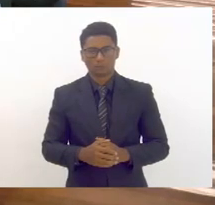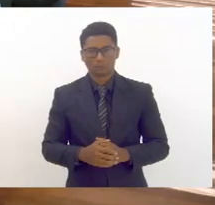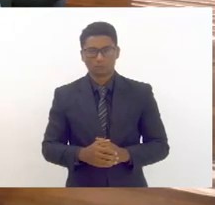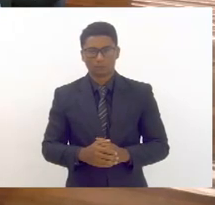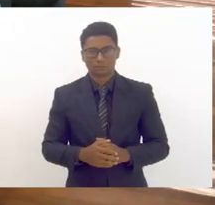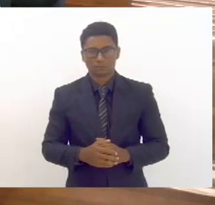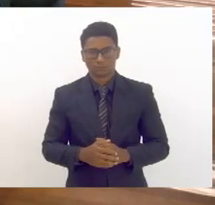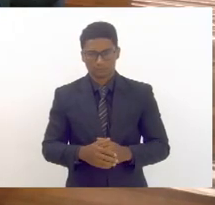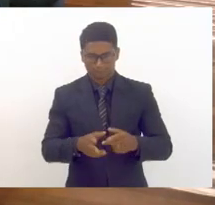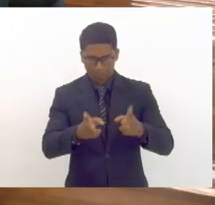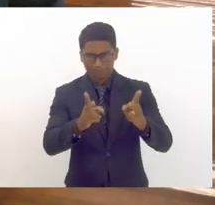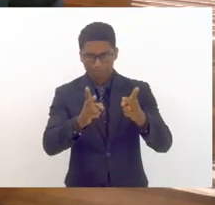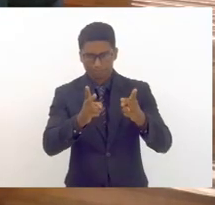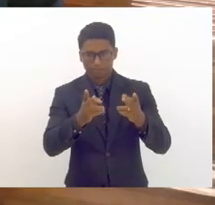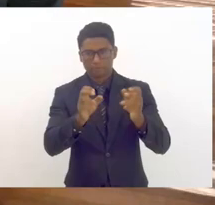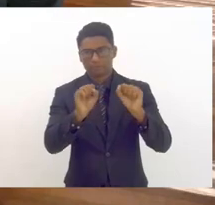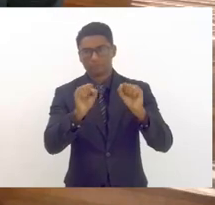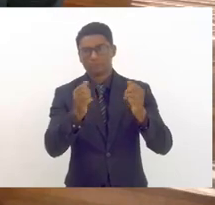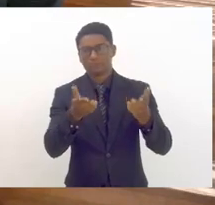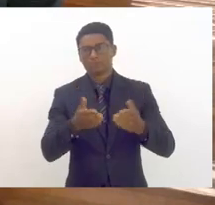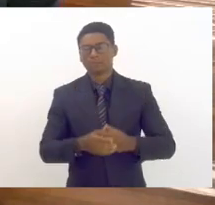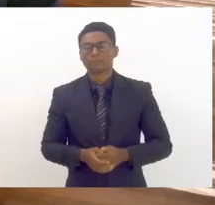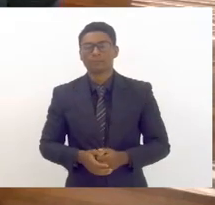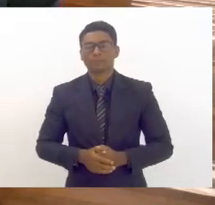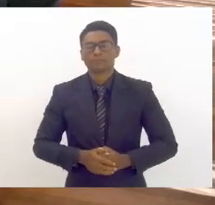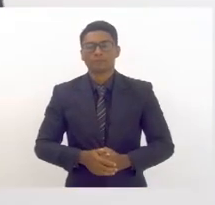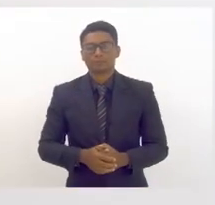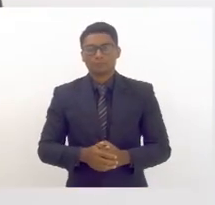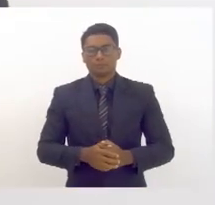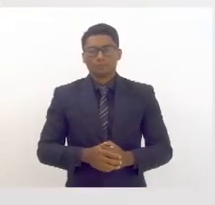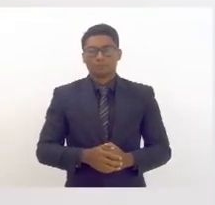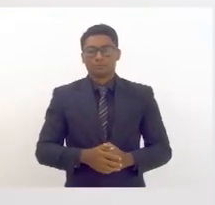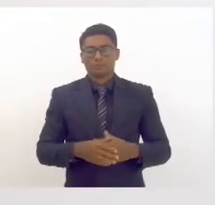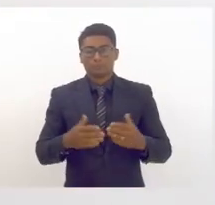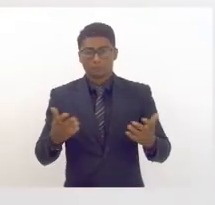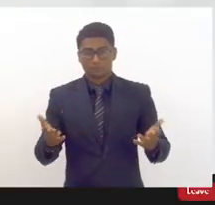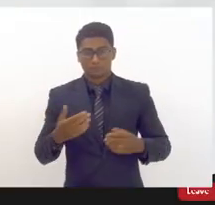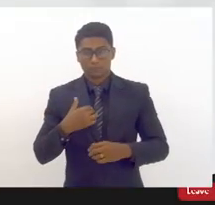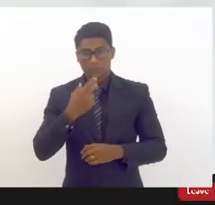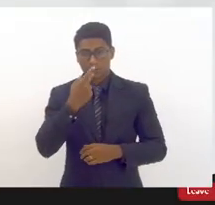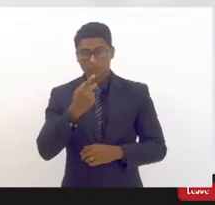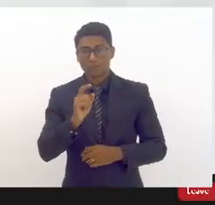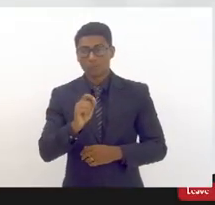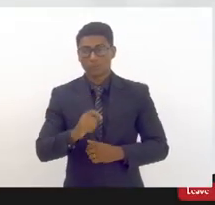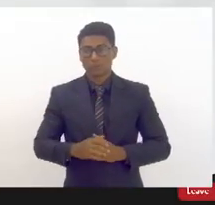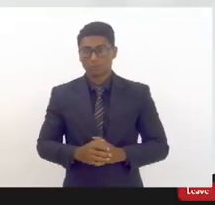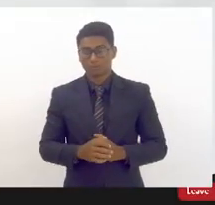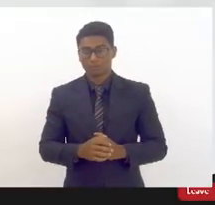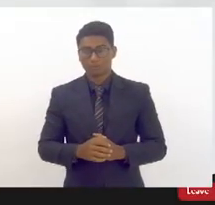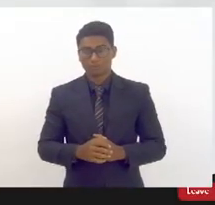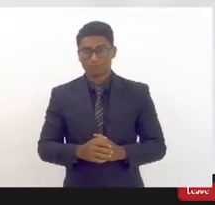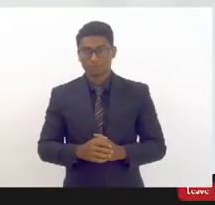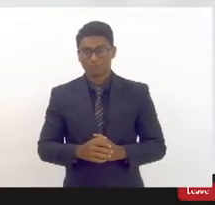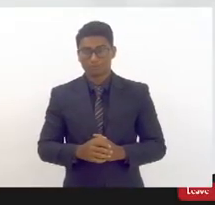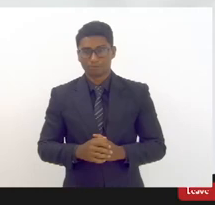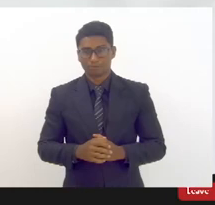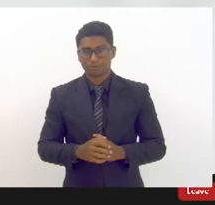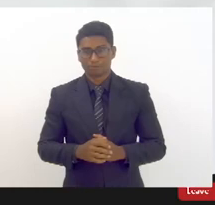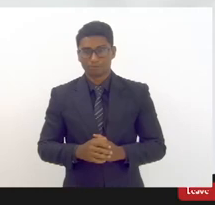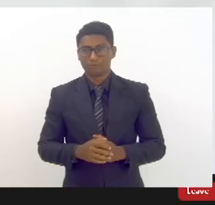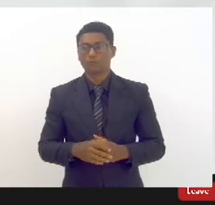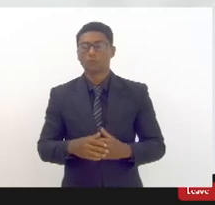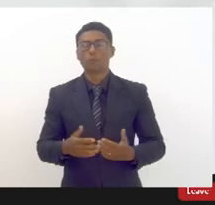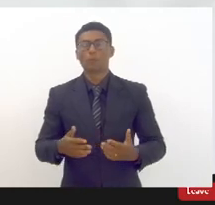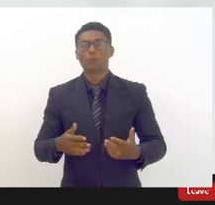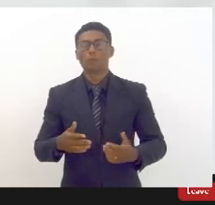ótimo. Pode continuar, Leandro. Obrigado. Então, como eu estava comentando, em paralelo à discussão do próprio